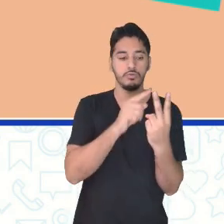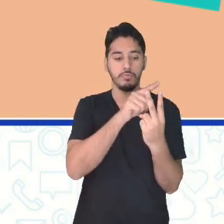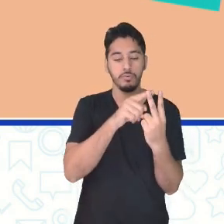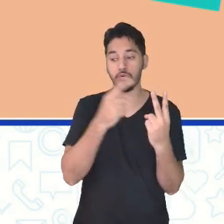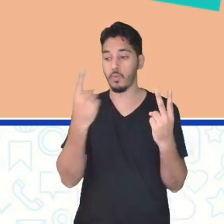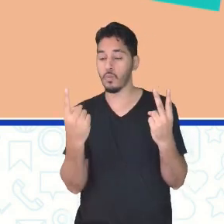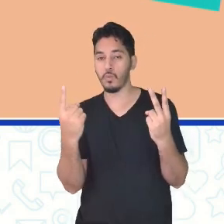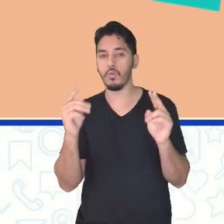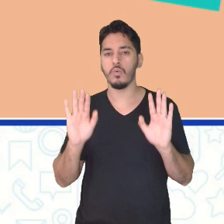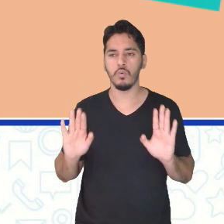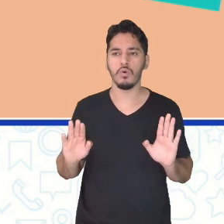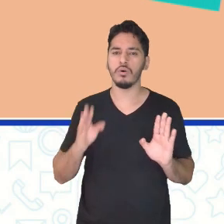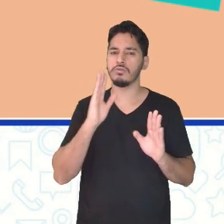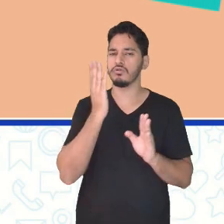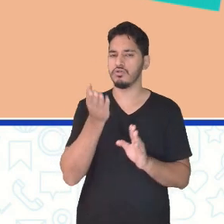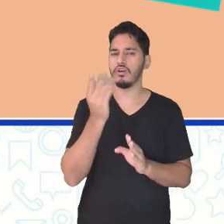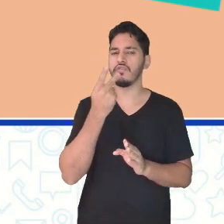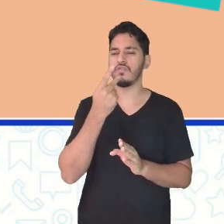passada,